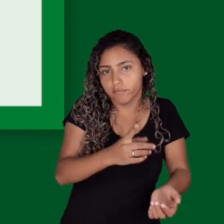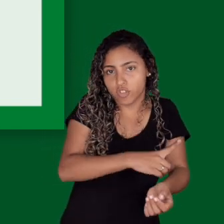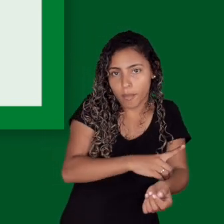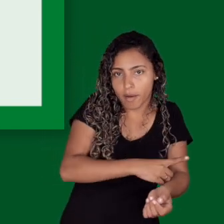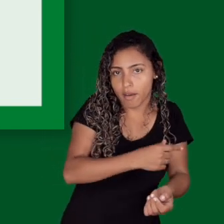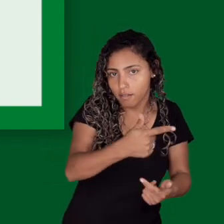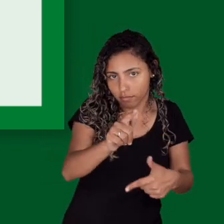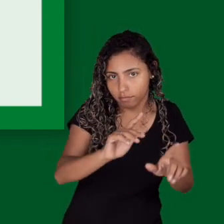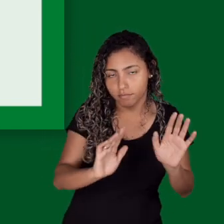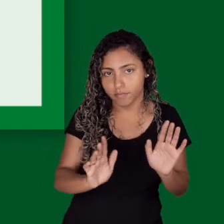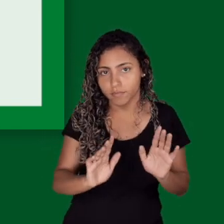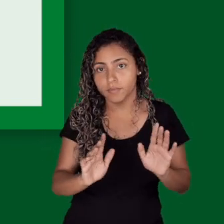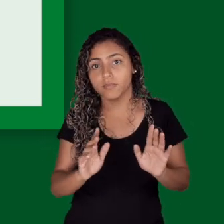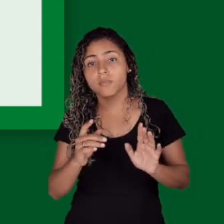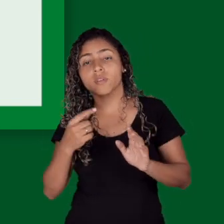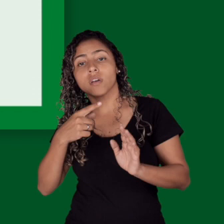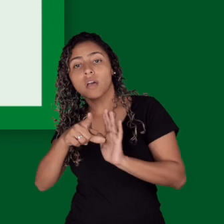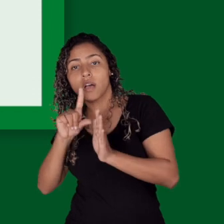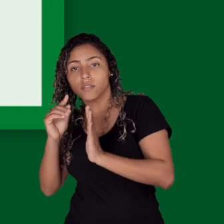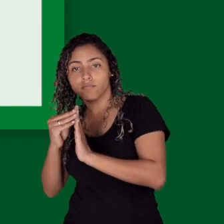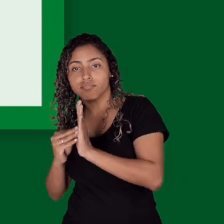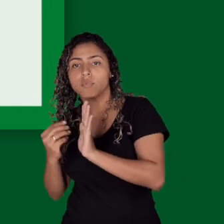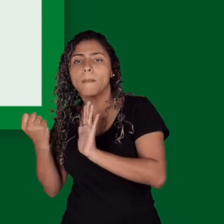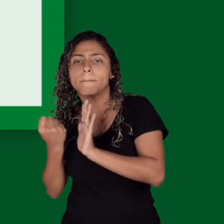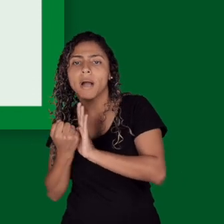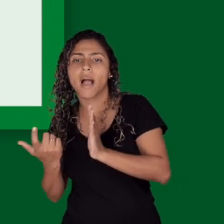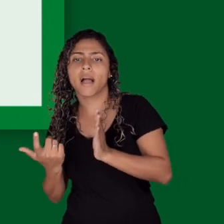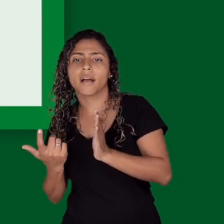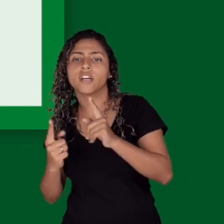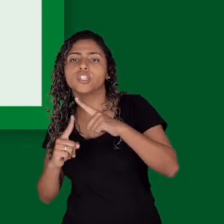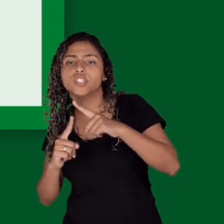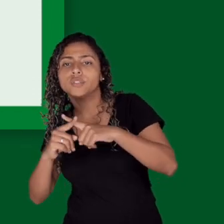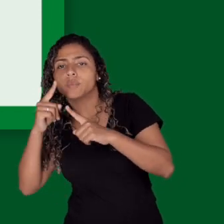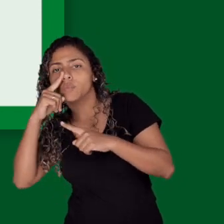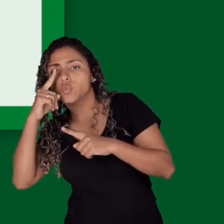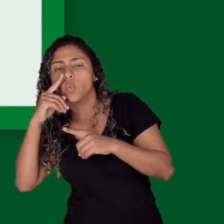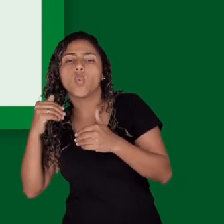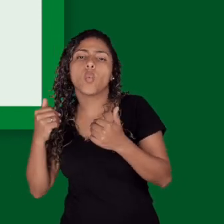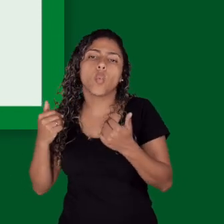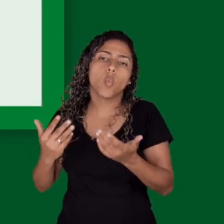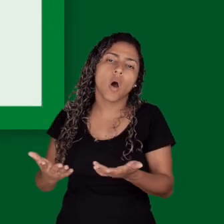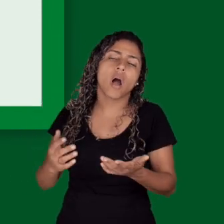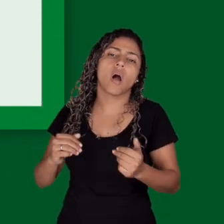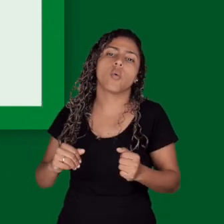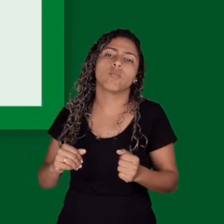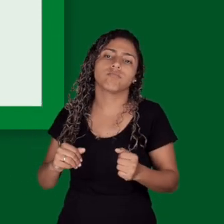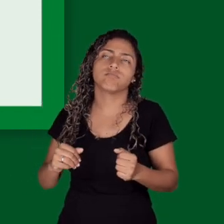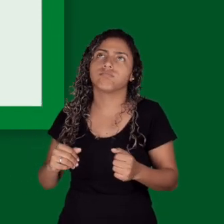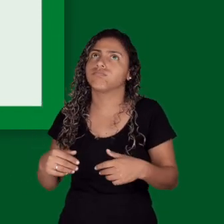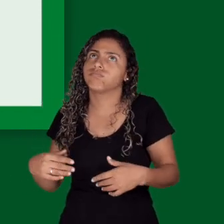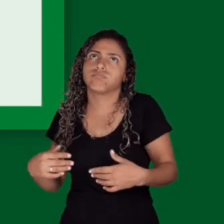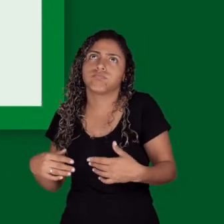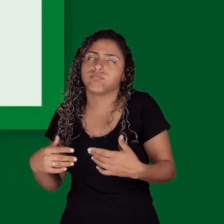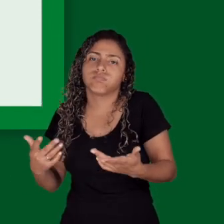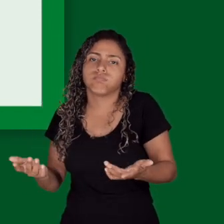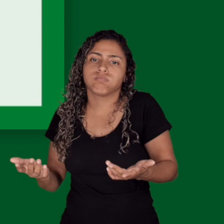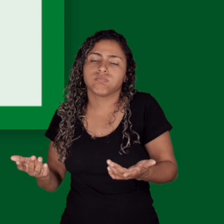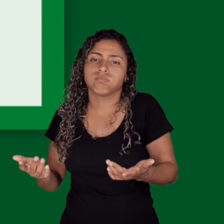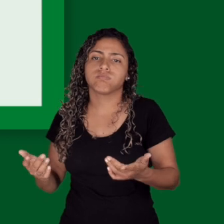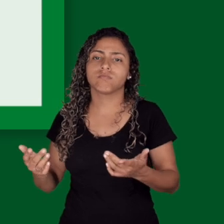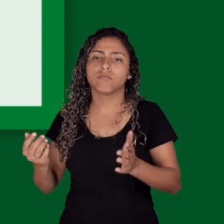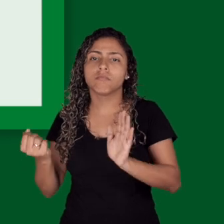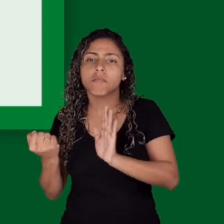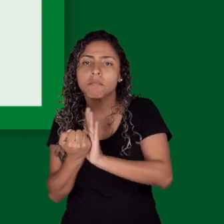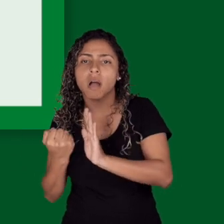Então, assim, a gente dá as marcas sugeridas do quais tipos de biscoito, aqui no caso, que ele teria que comprar. A gente oferta também, a gente dá a